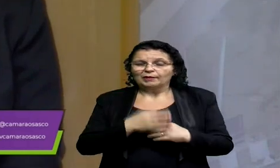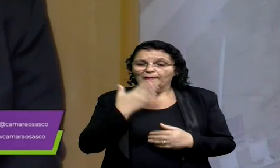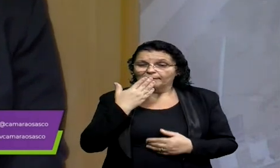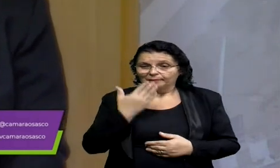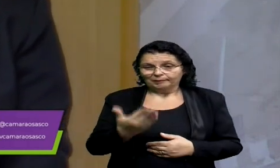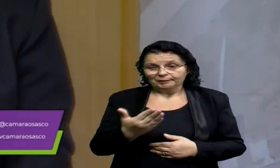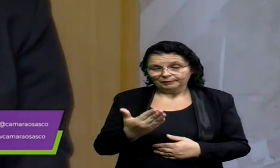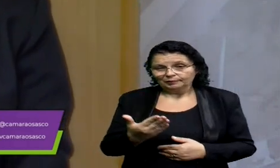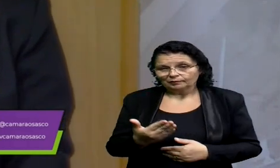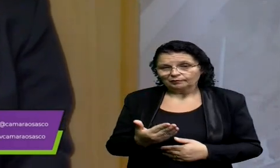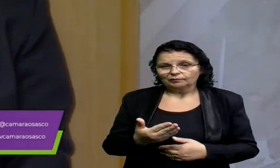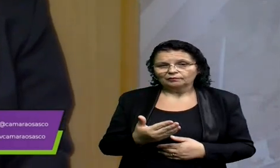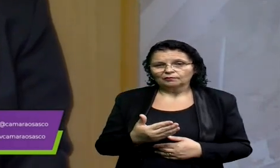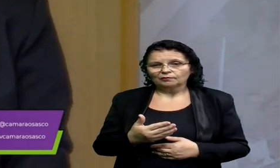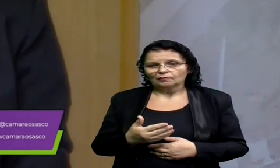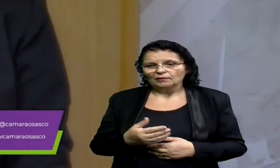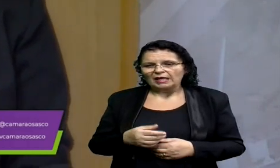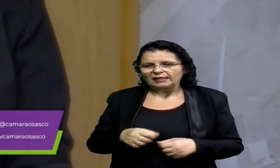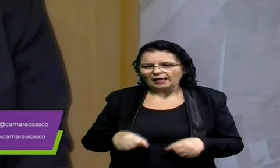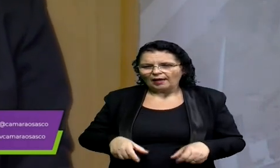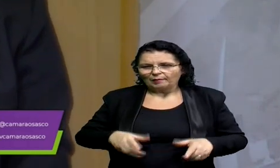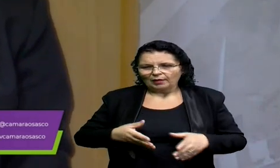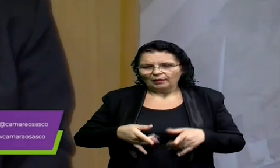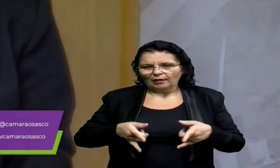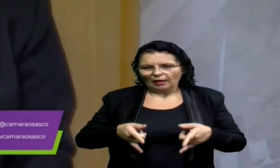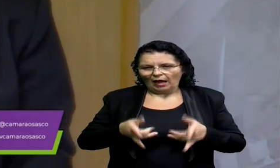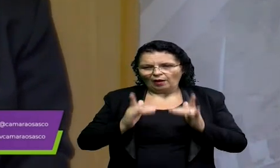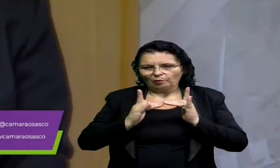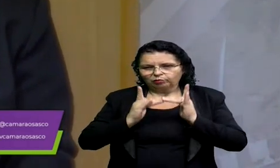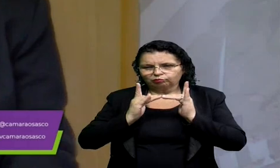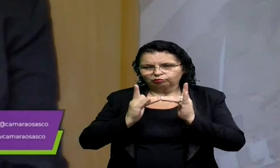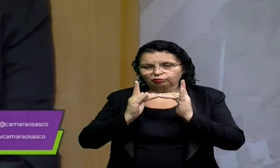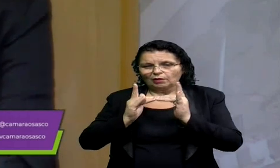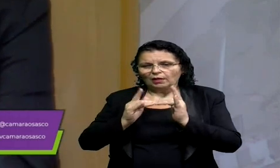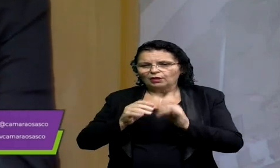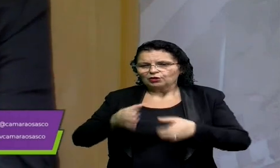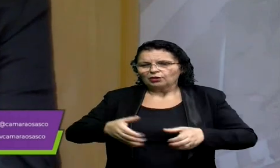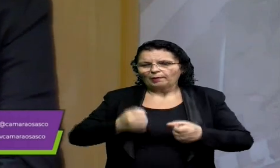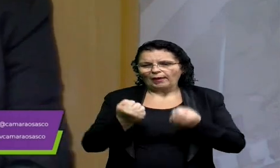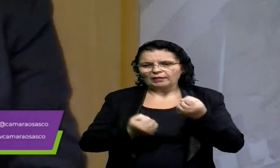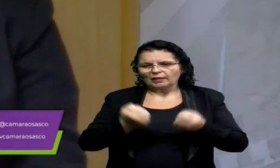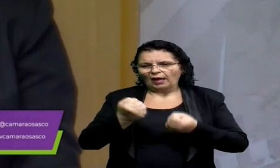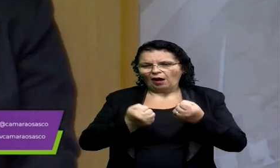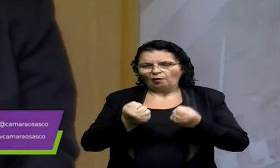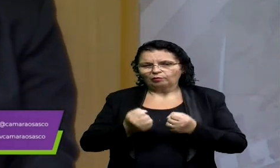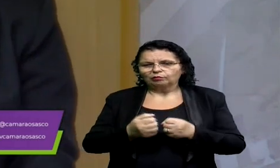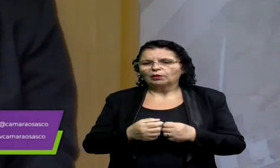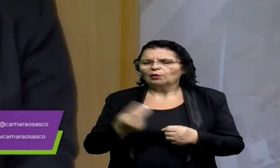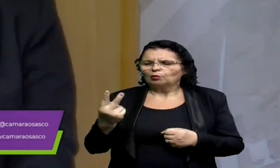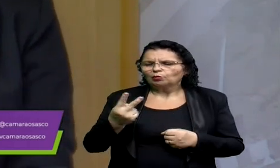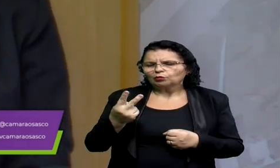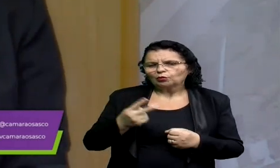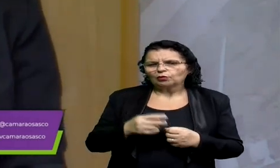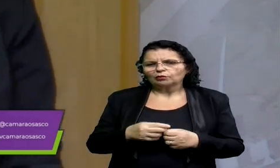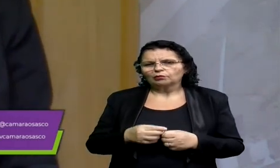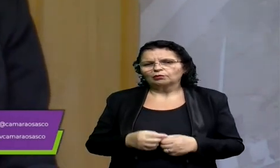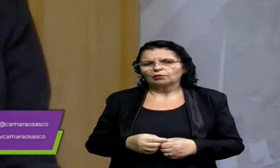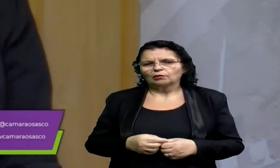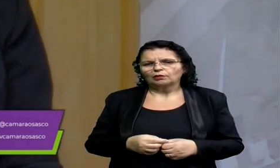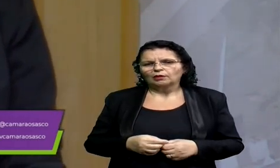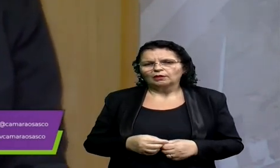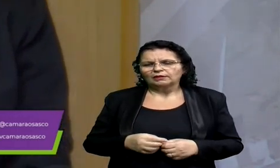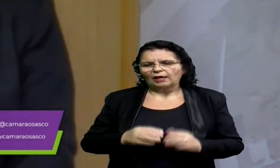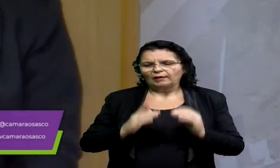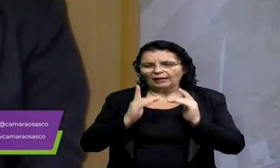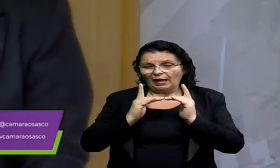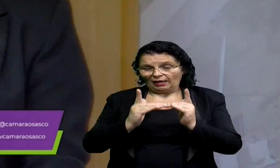indicação de carros de golf para o cemitério não só para esse como para o cemitério do Bela Vista também o que que são carrinhos de golf